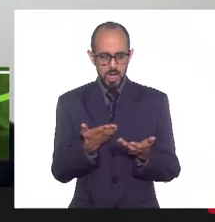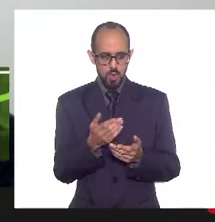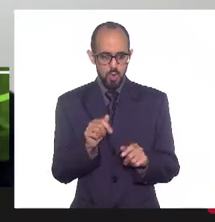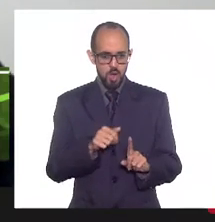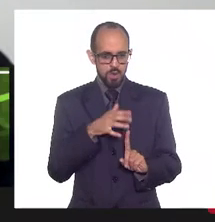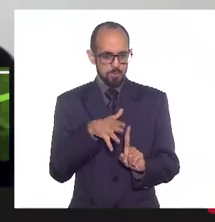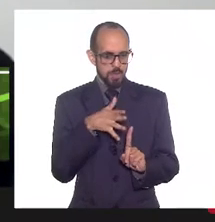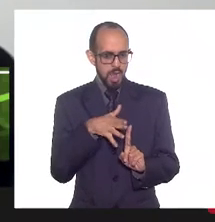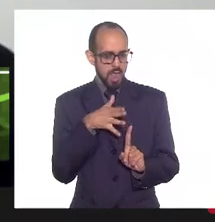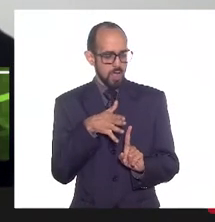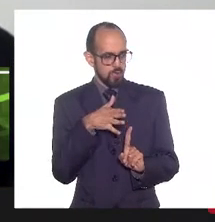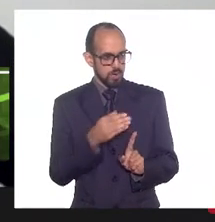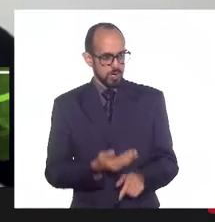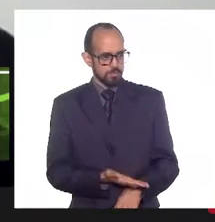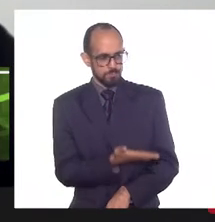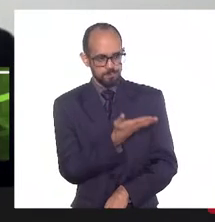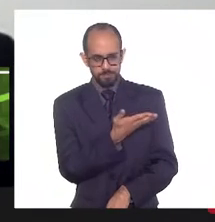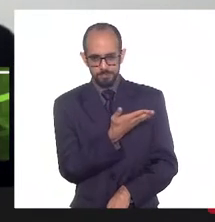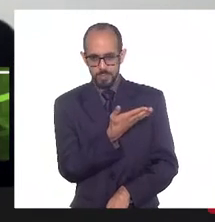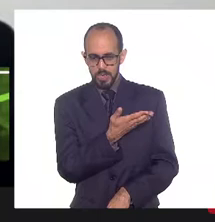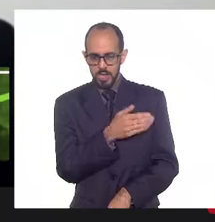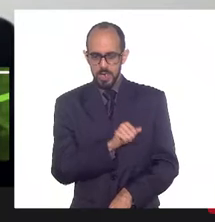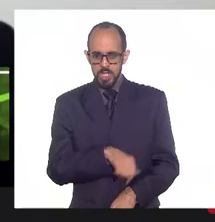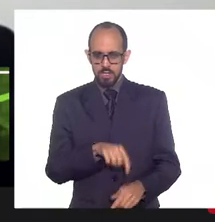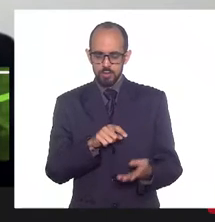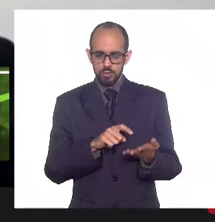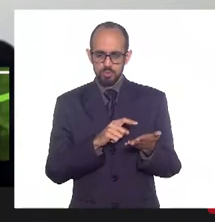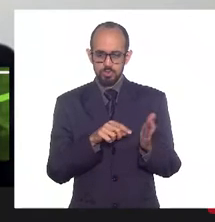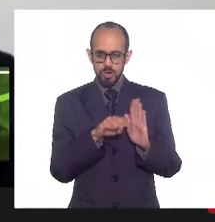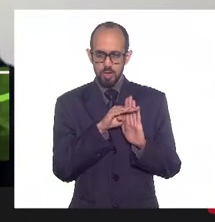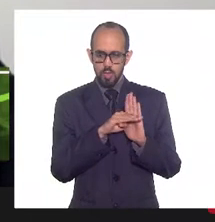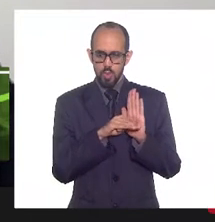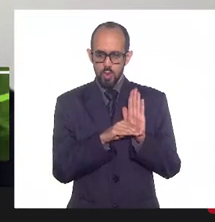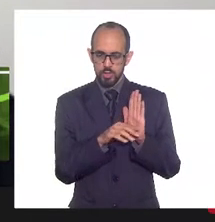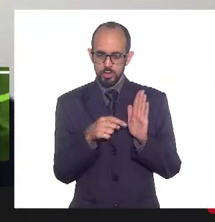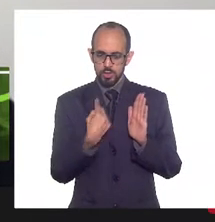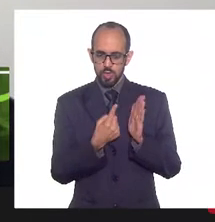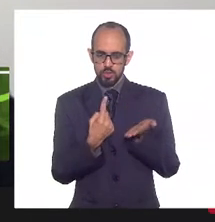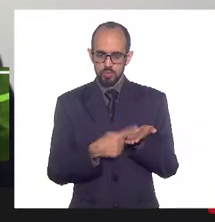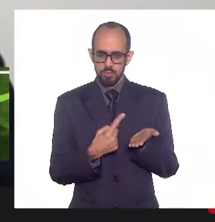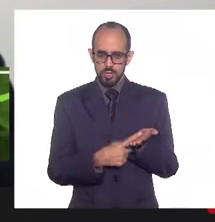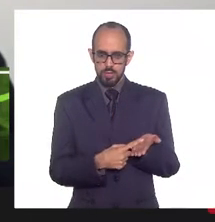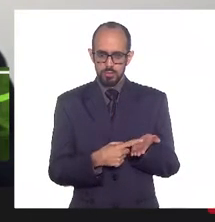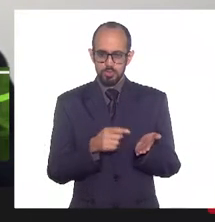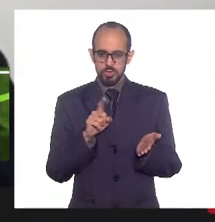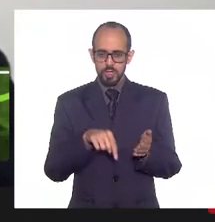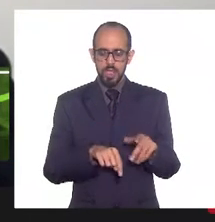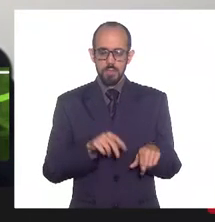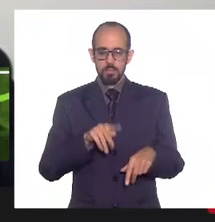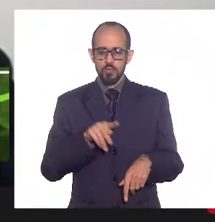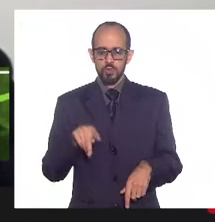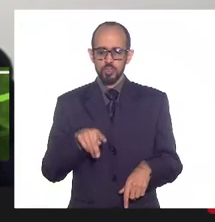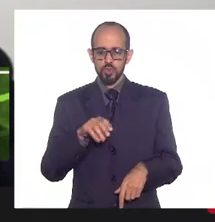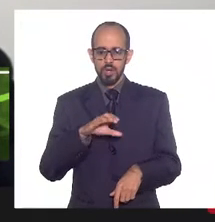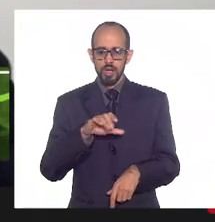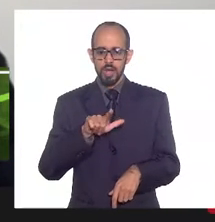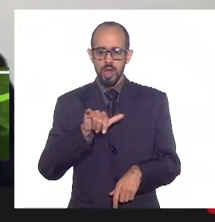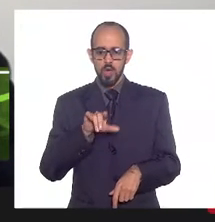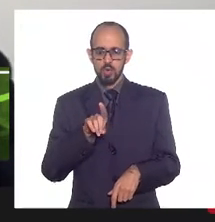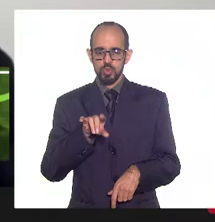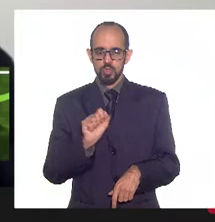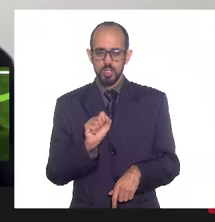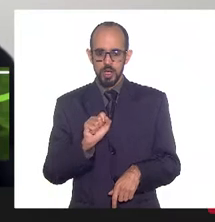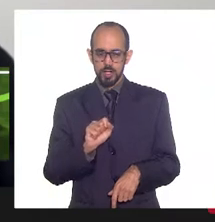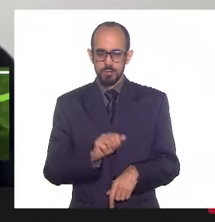então dessa audiência pública na ordem que a gente combinou para a professora Cláudia Gonçalves